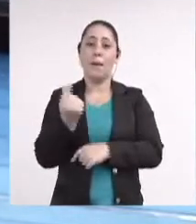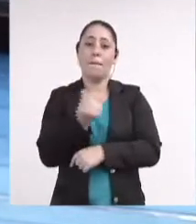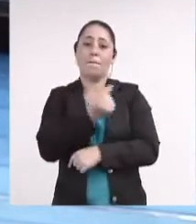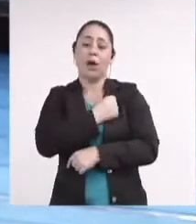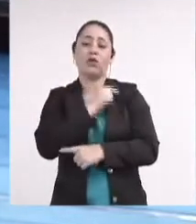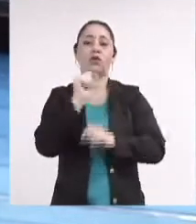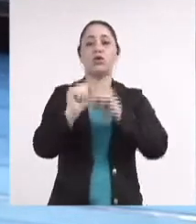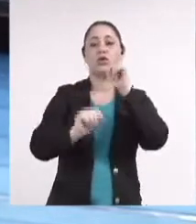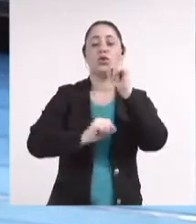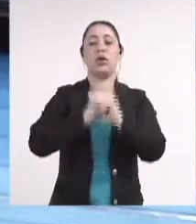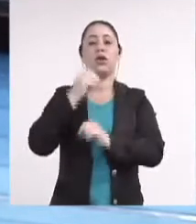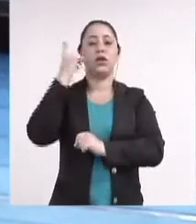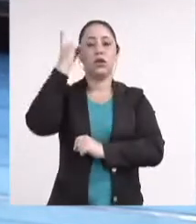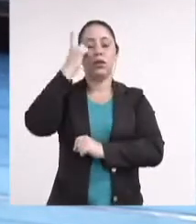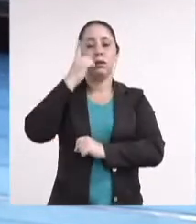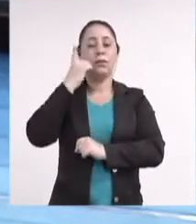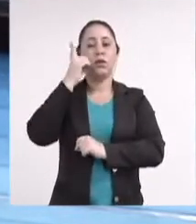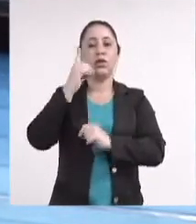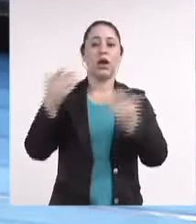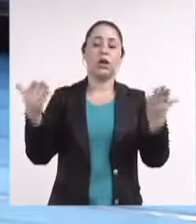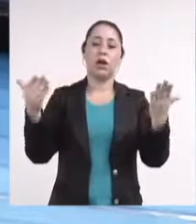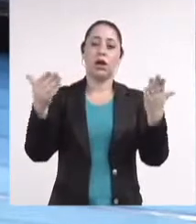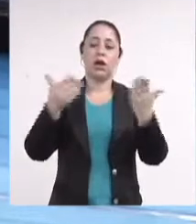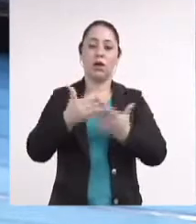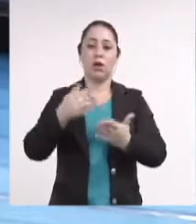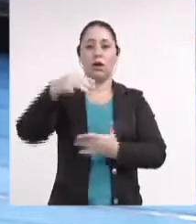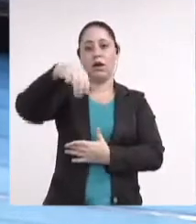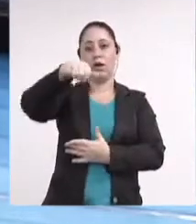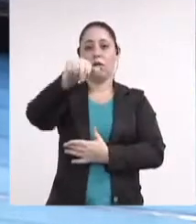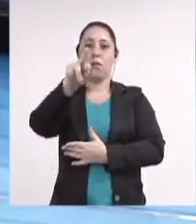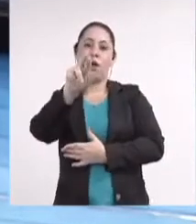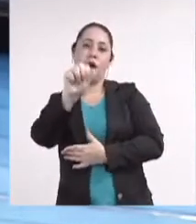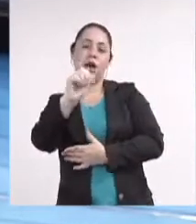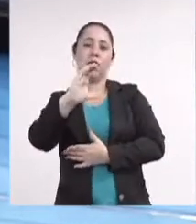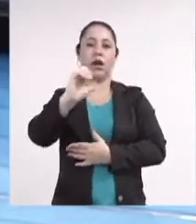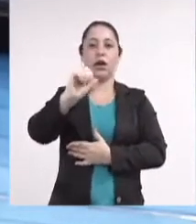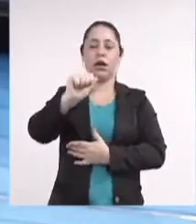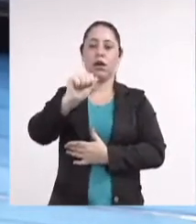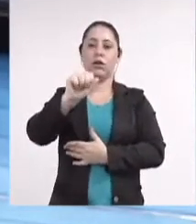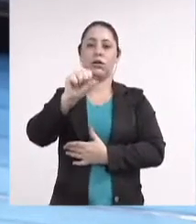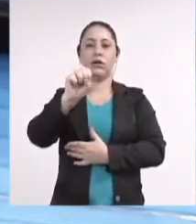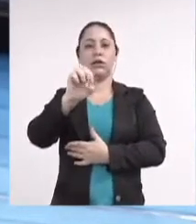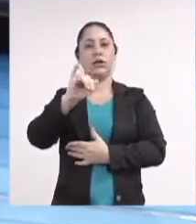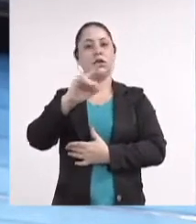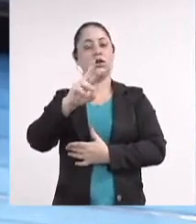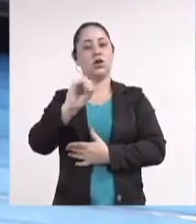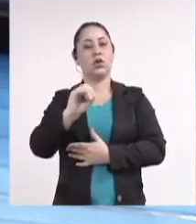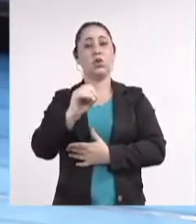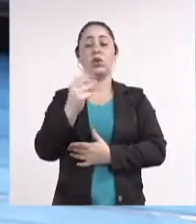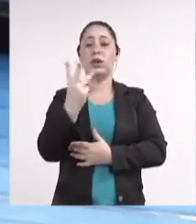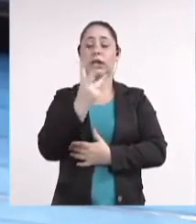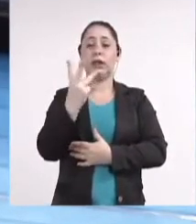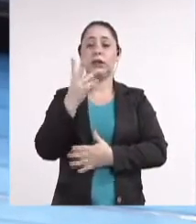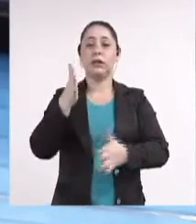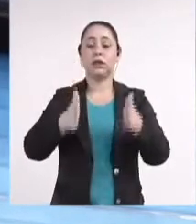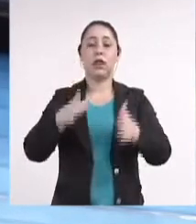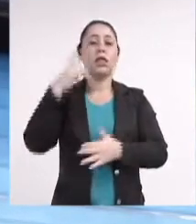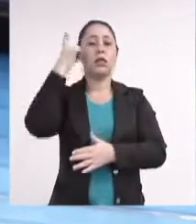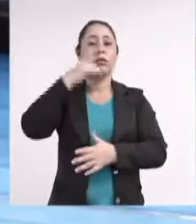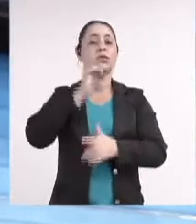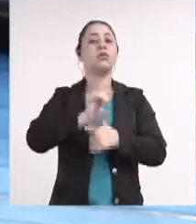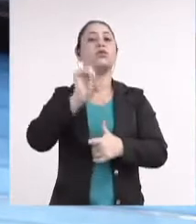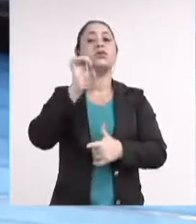posse da suplente e agora deputada Mara Caseiro, que exercerá pela terceira vez o cargo de